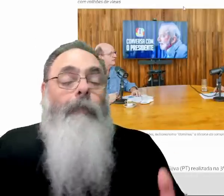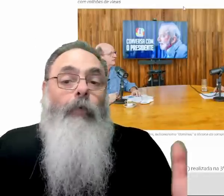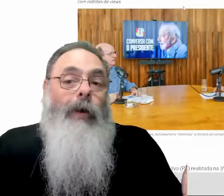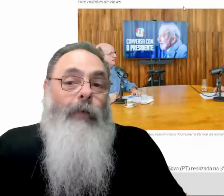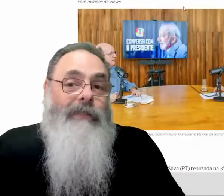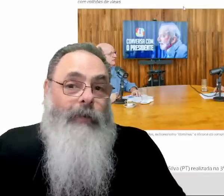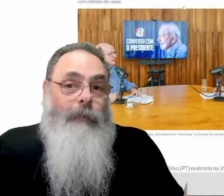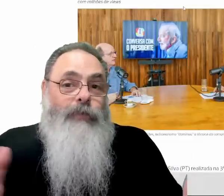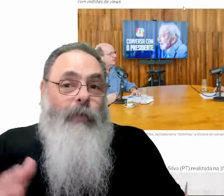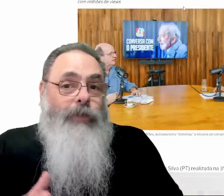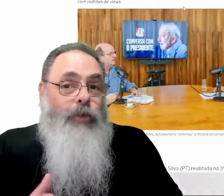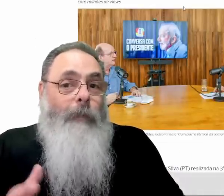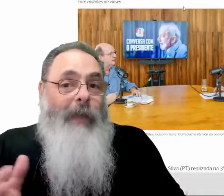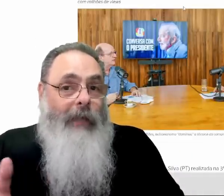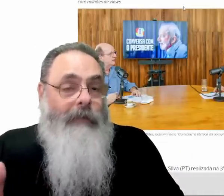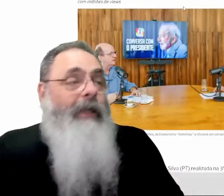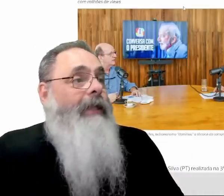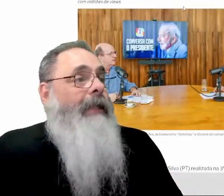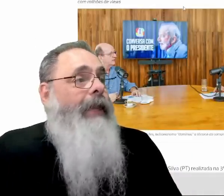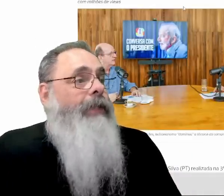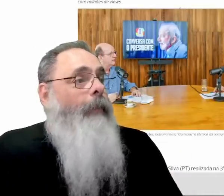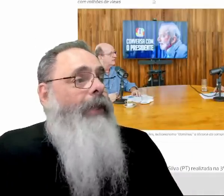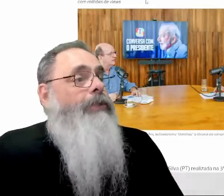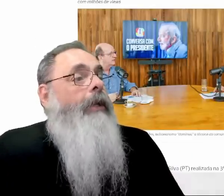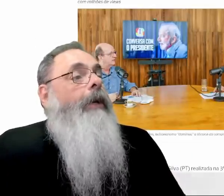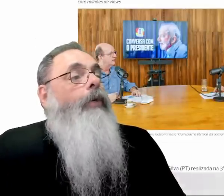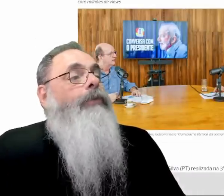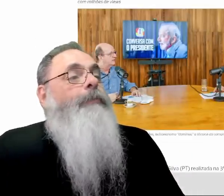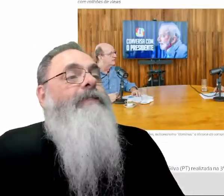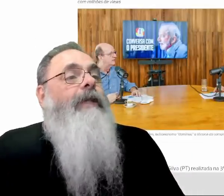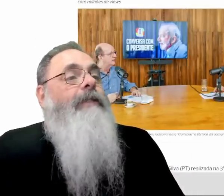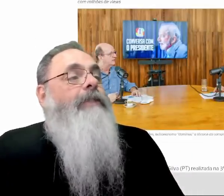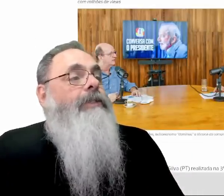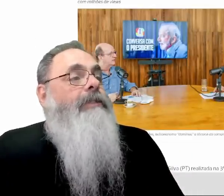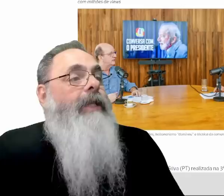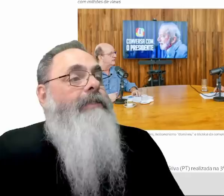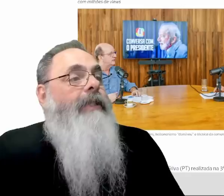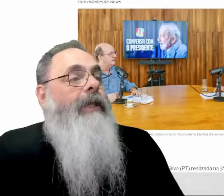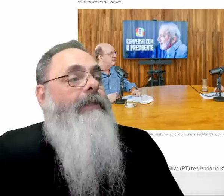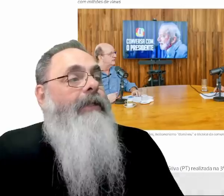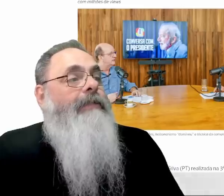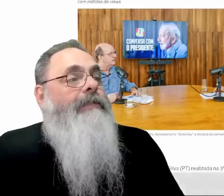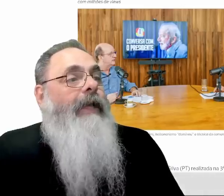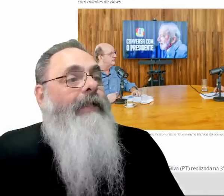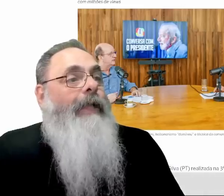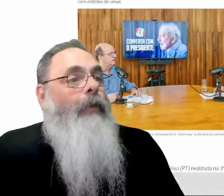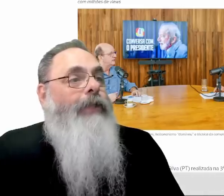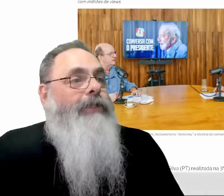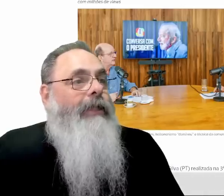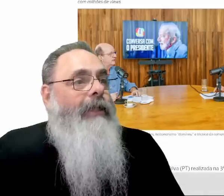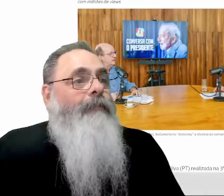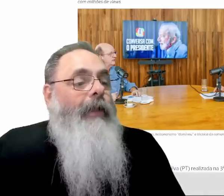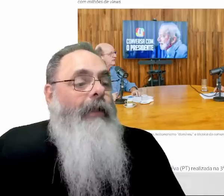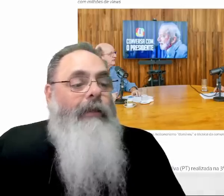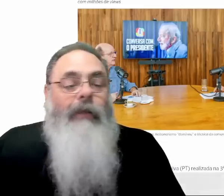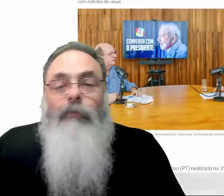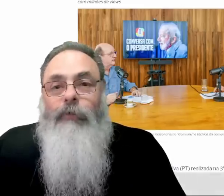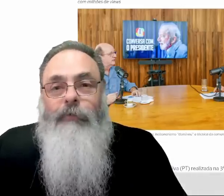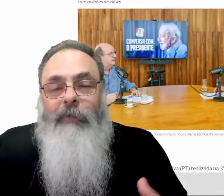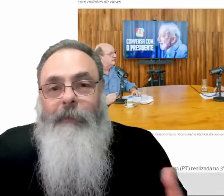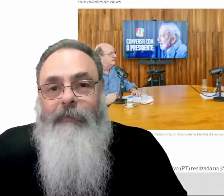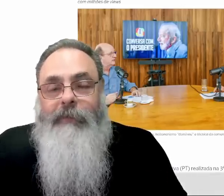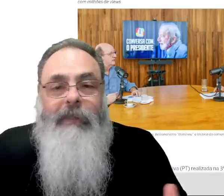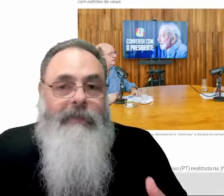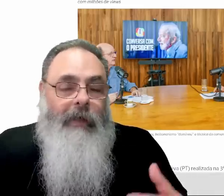uma coisa que o pessoal que chegou perto da realidade realmente um especialista disse que a esquerda é analógica né e